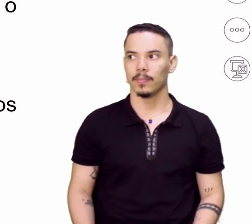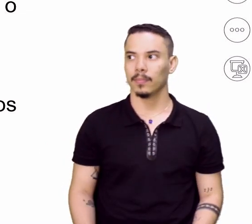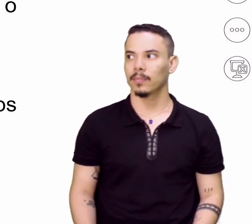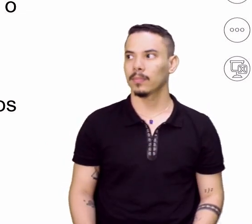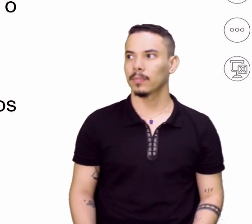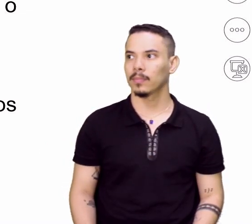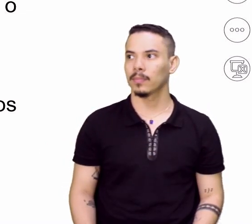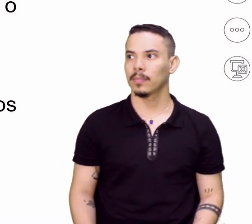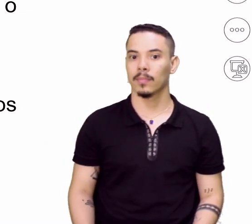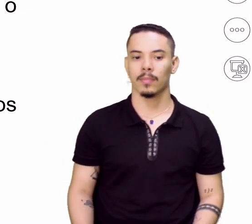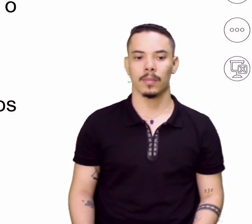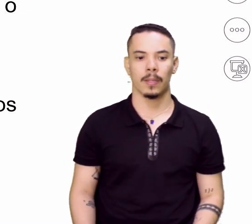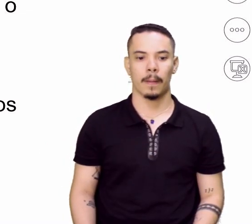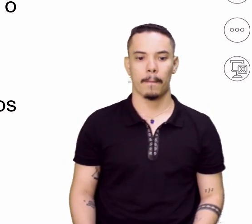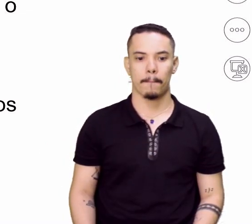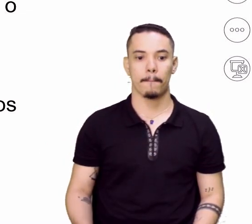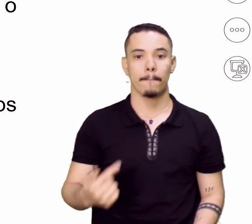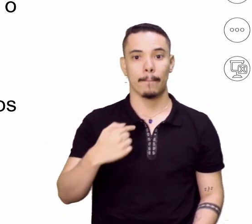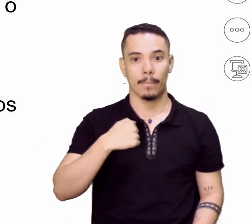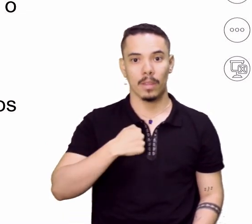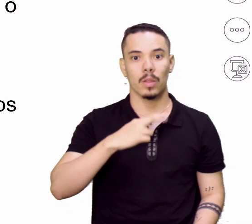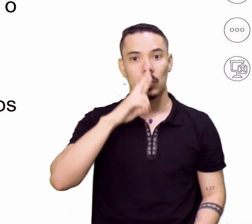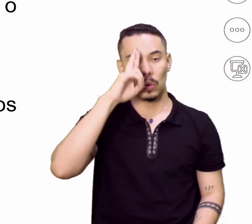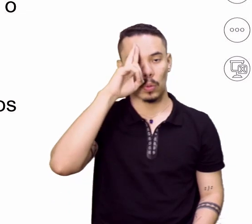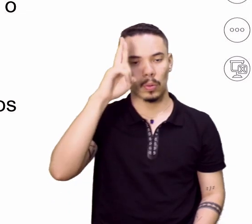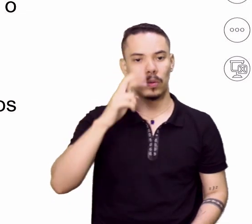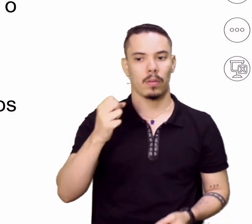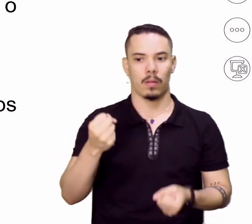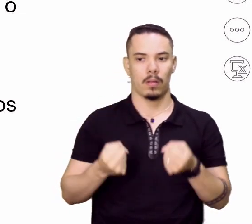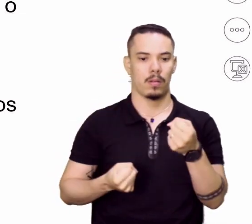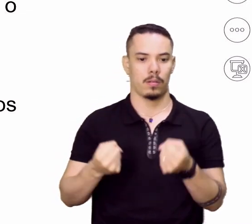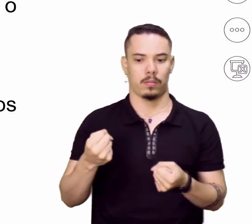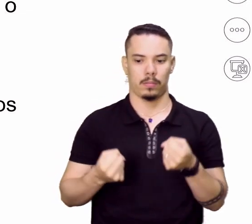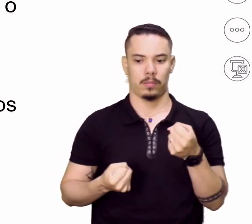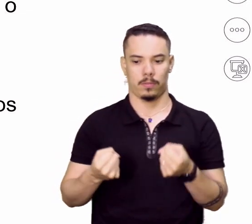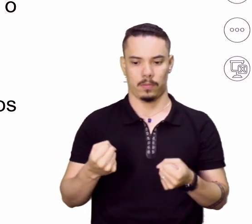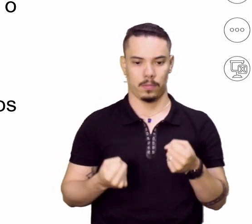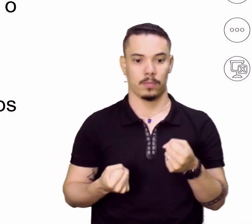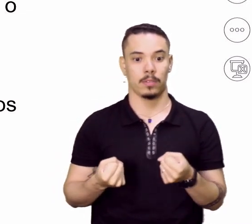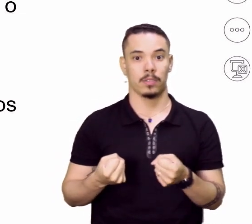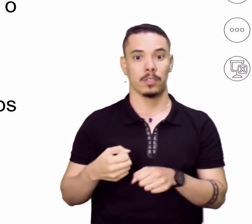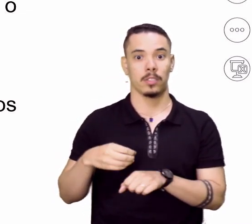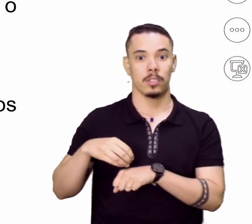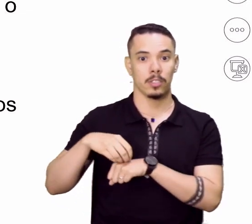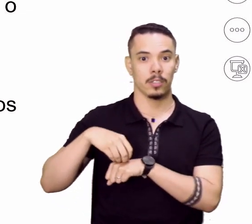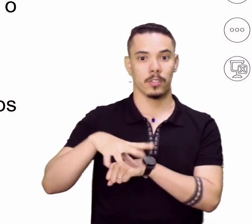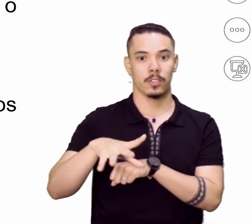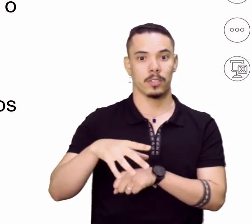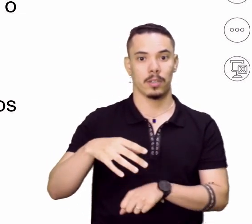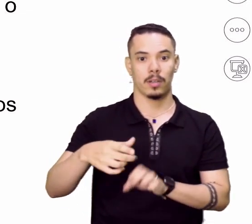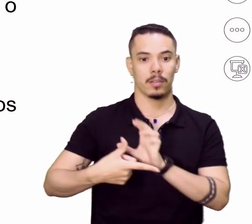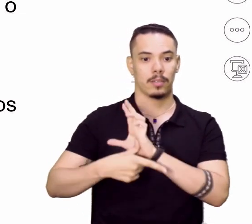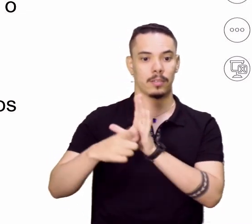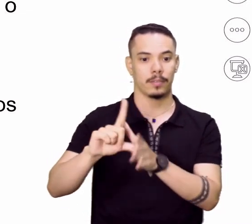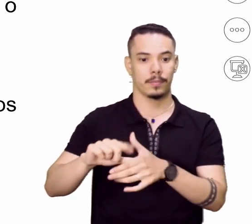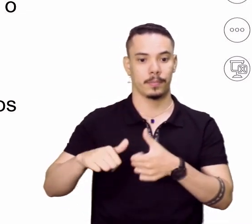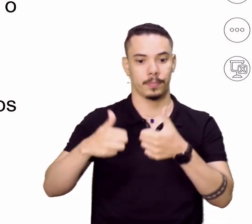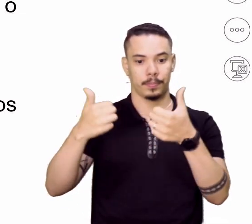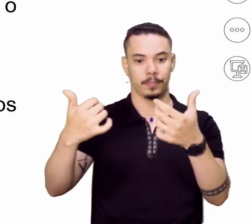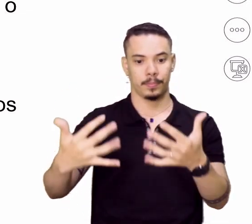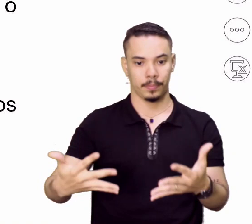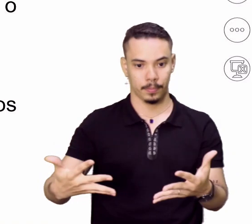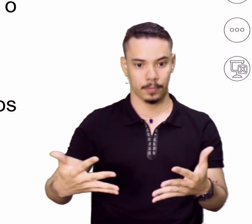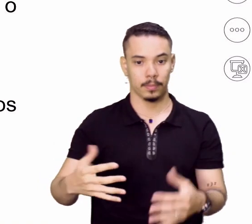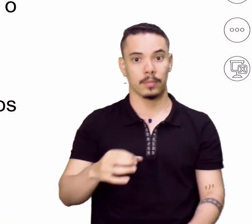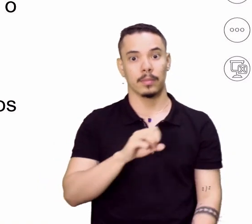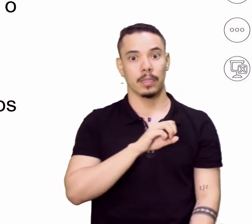costumava ser dono do quê? Do carro, certo? E uma dica que eu dei para vocês, que eu estou repetindo aqui, quando tiver